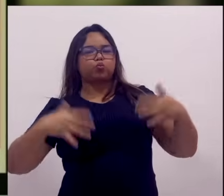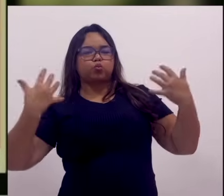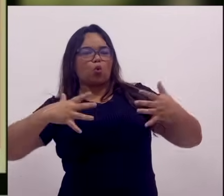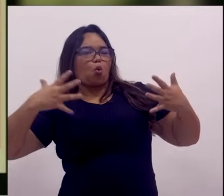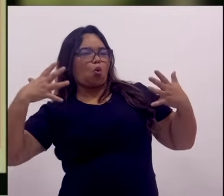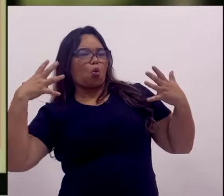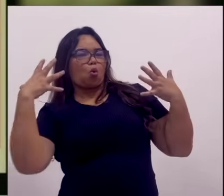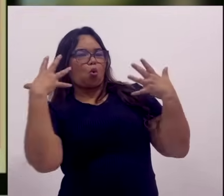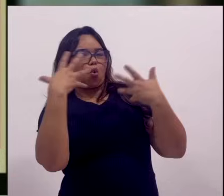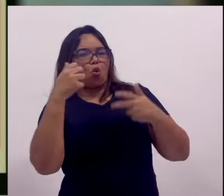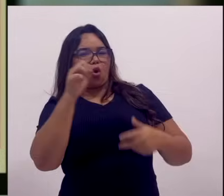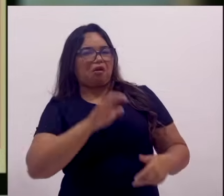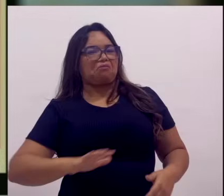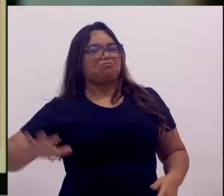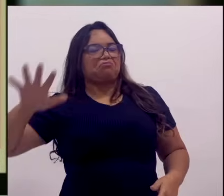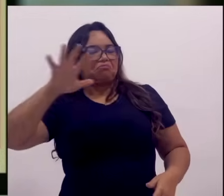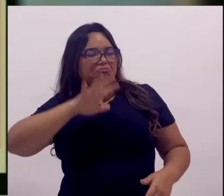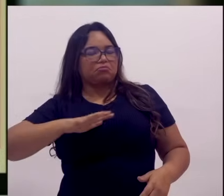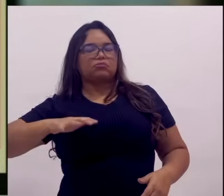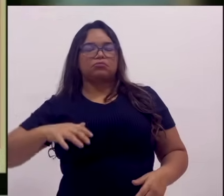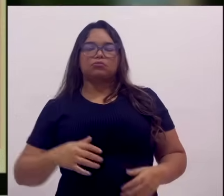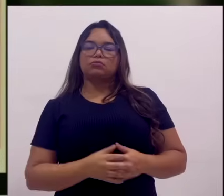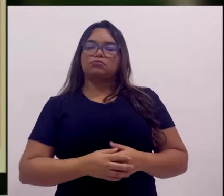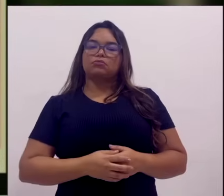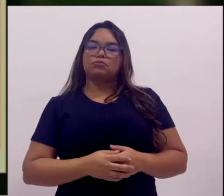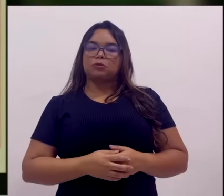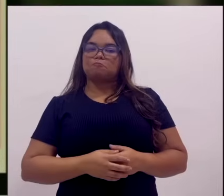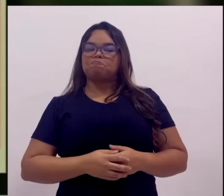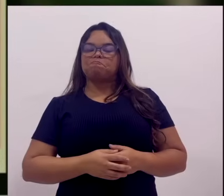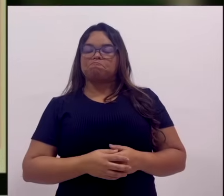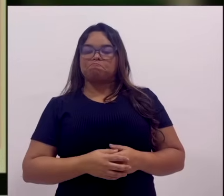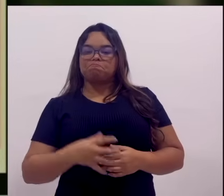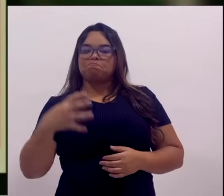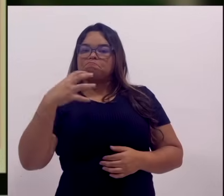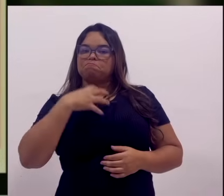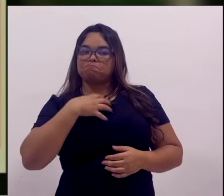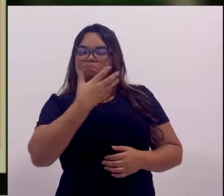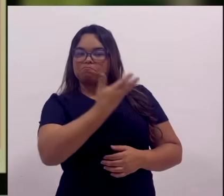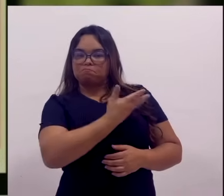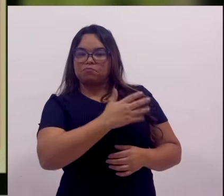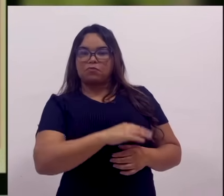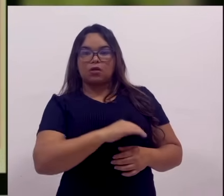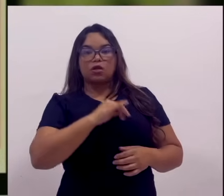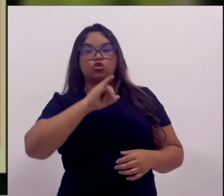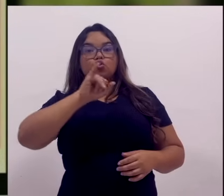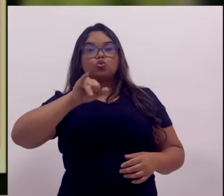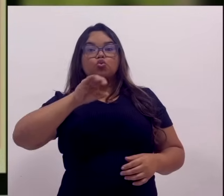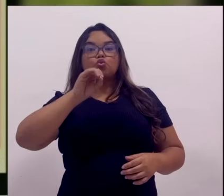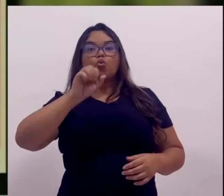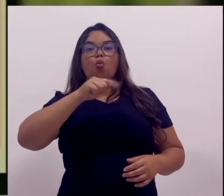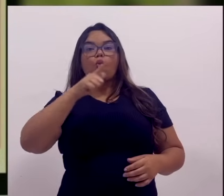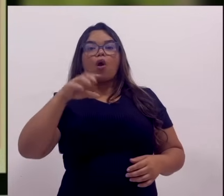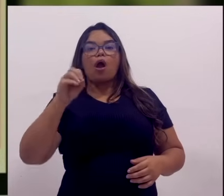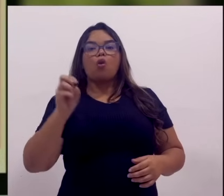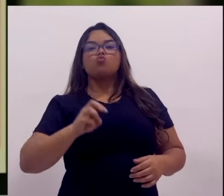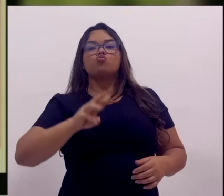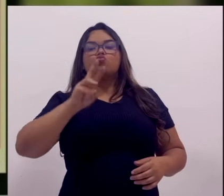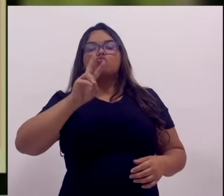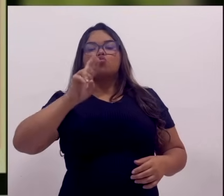bem preservadas da Europa antiga. Mas muito, muito impressionante. É aqui que João Hus